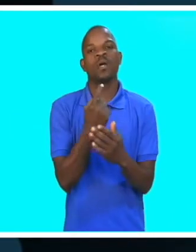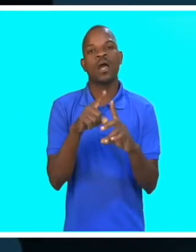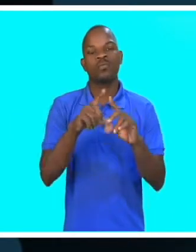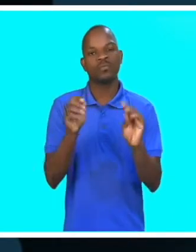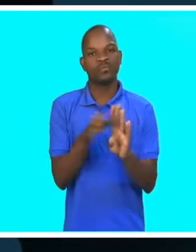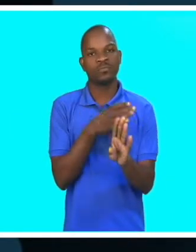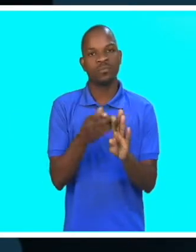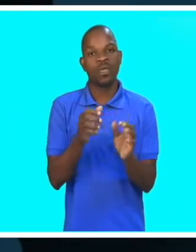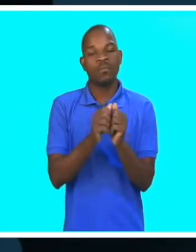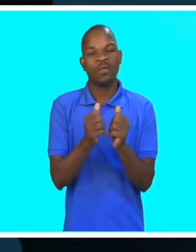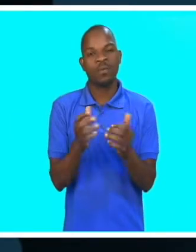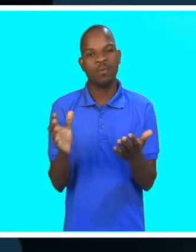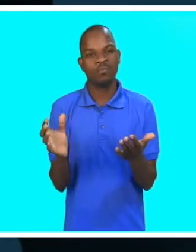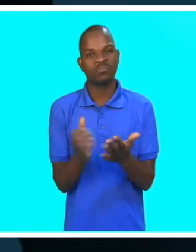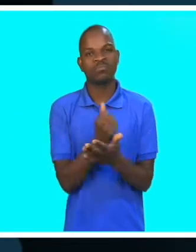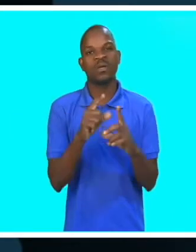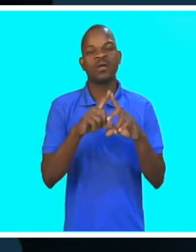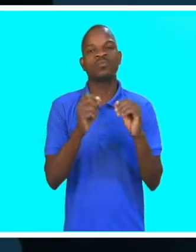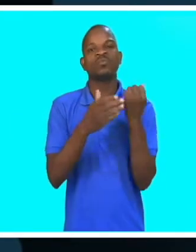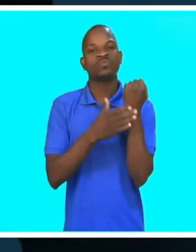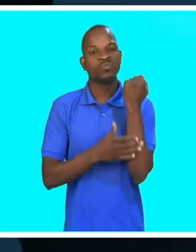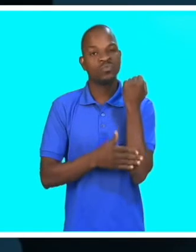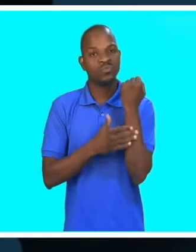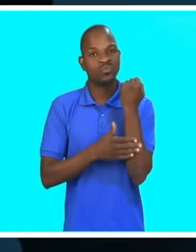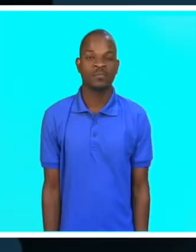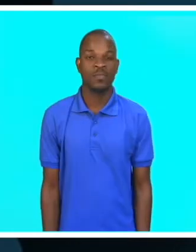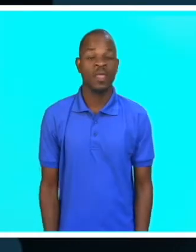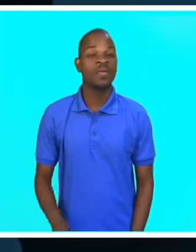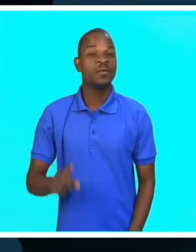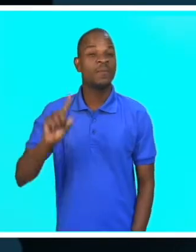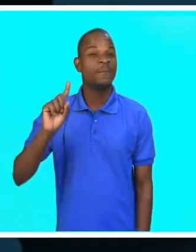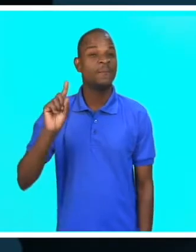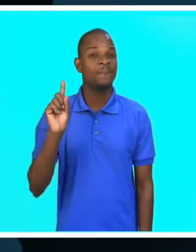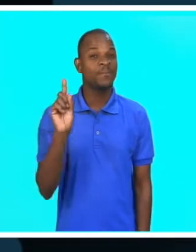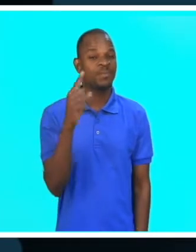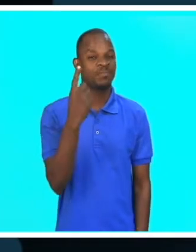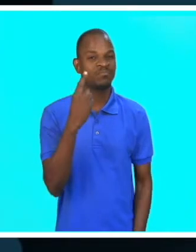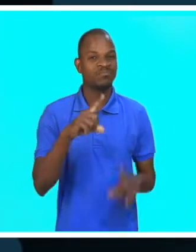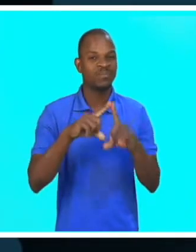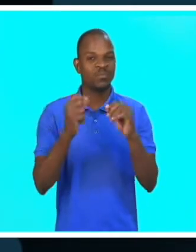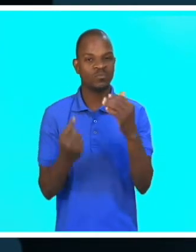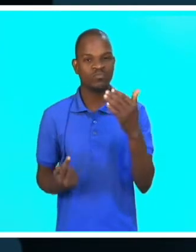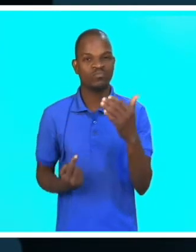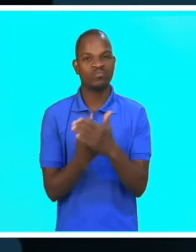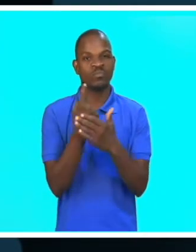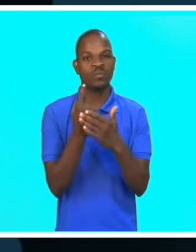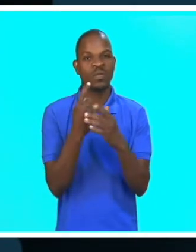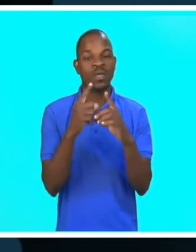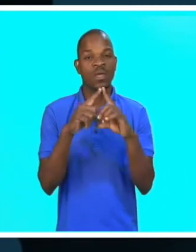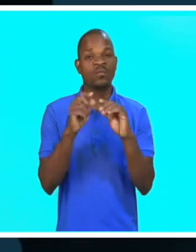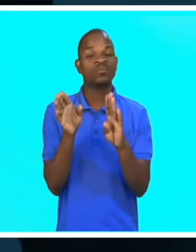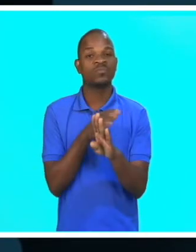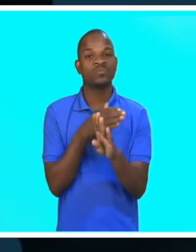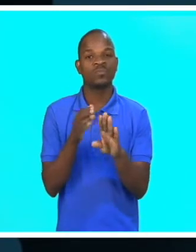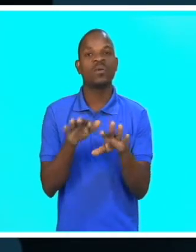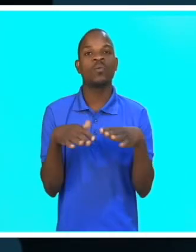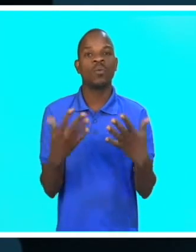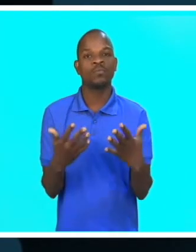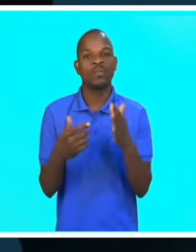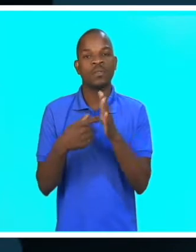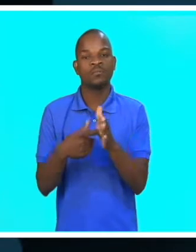causas. Mas podemos encontrar o ciúme das famílias. A principal causa decorre